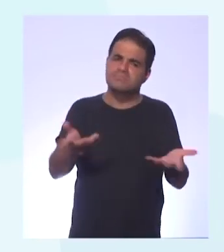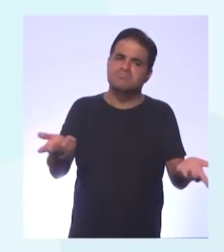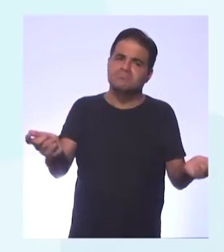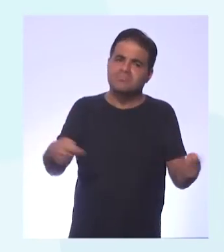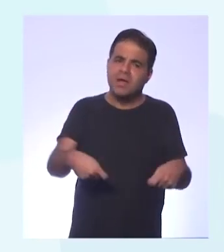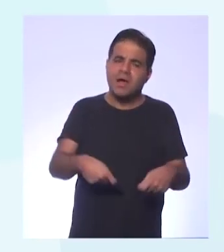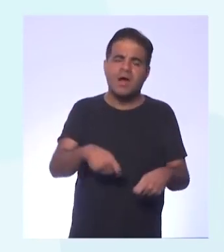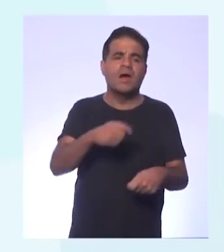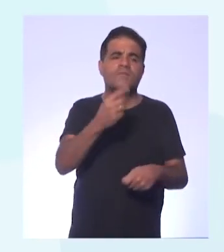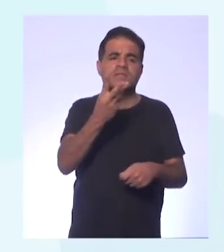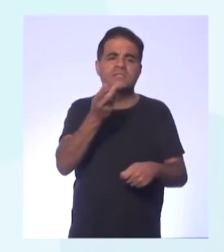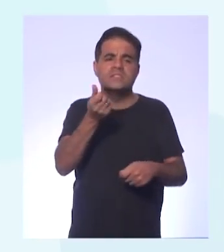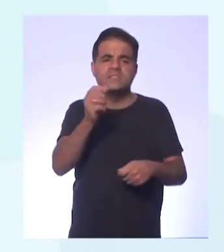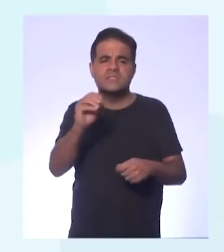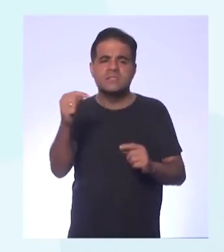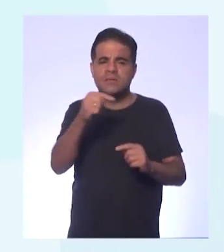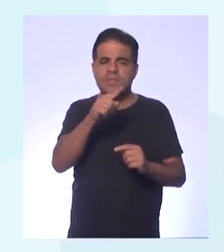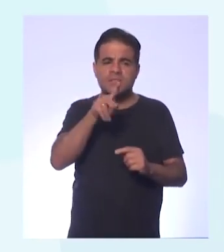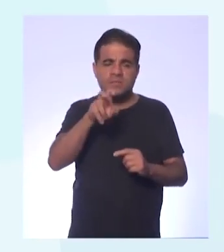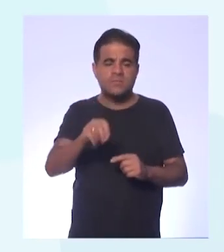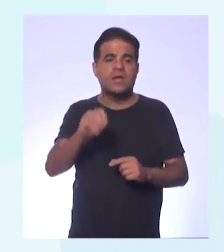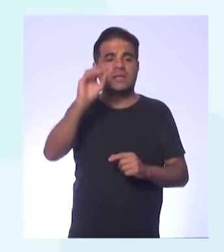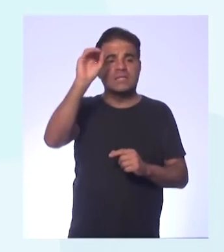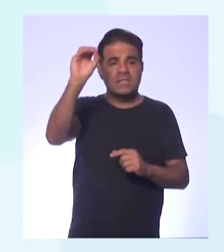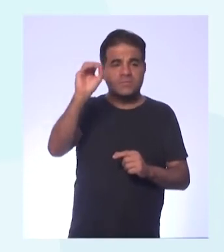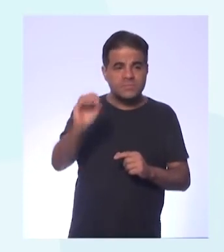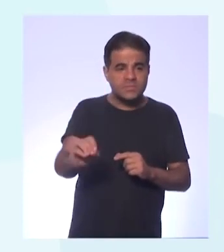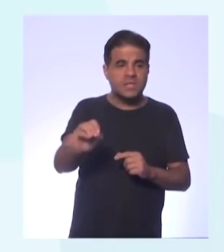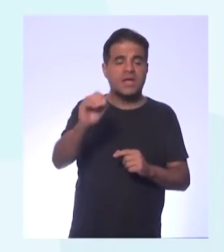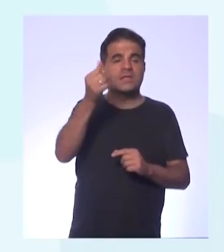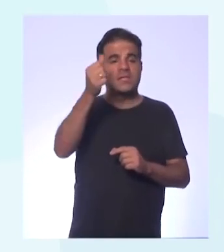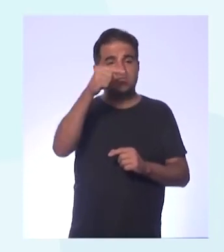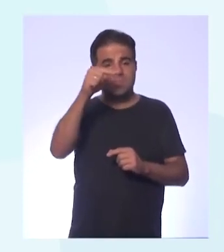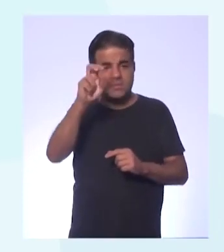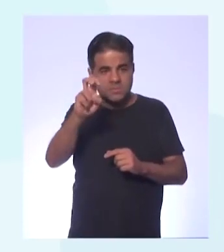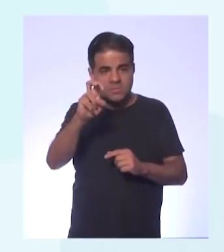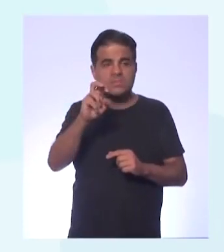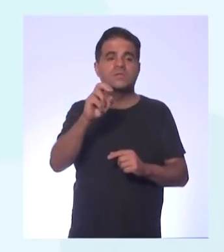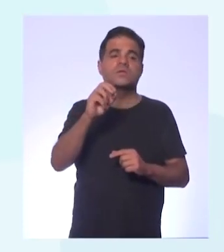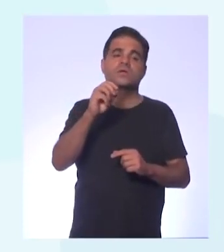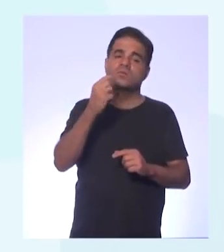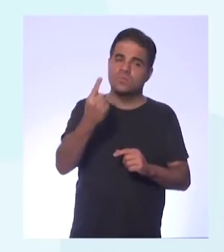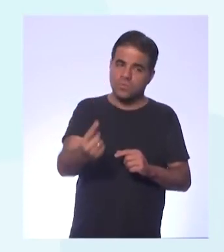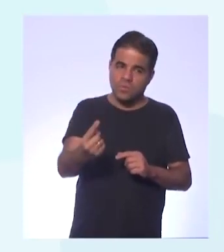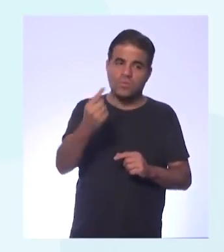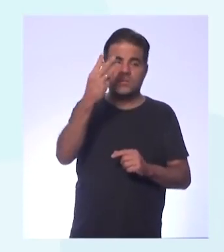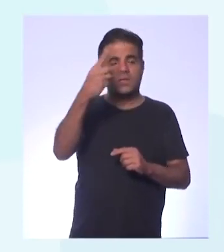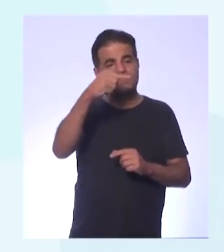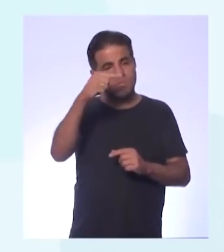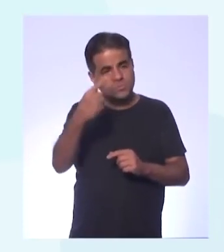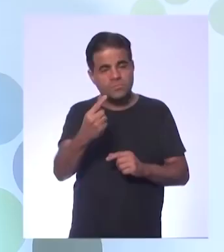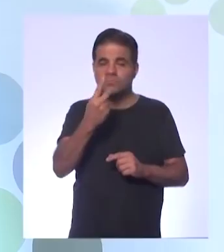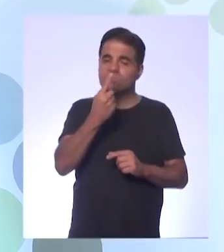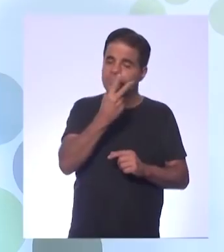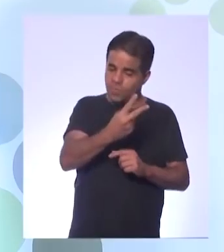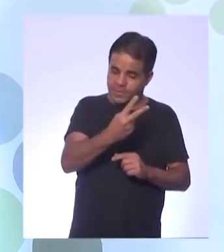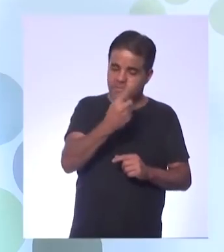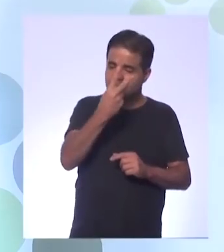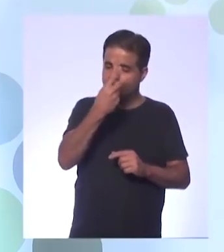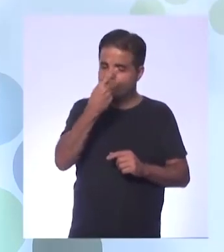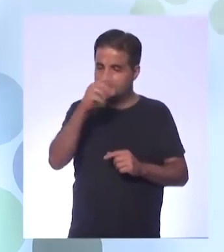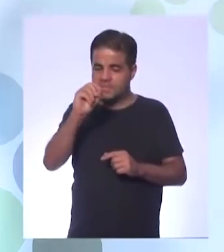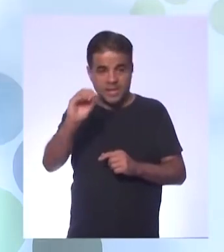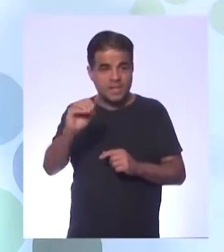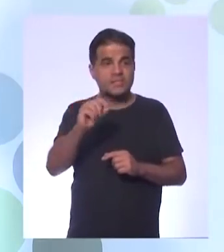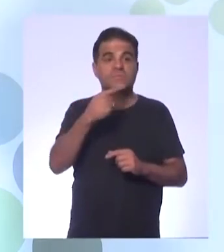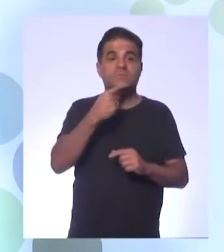tá? Dava na mesma. 0 menos 0 dá 0, 6 menos 5 dá 1 e 3 menos 1, 2, que dá o 210. Então, lembra, você está